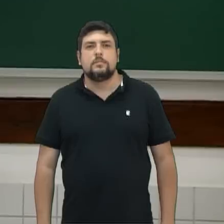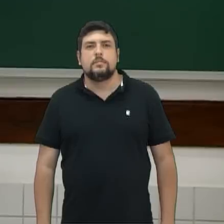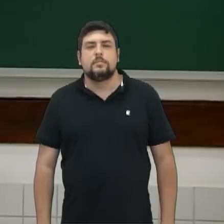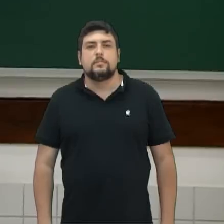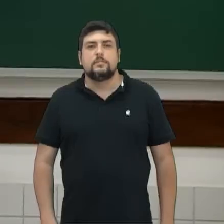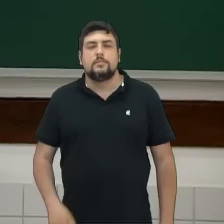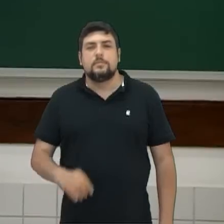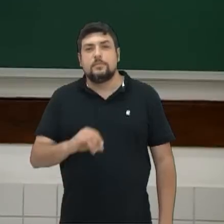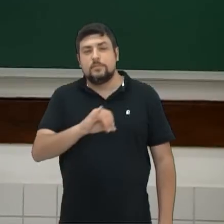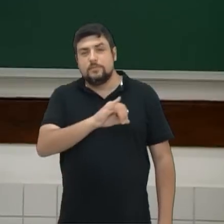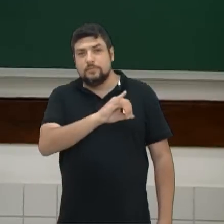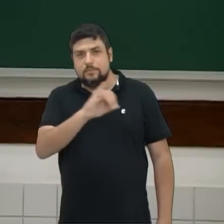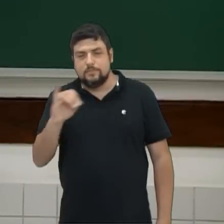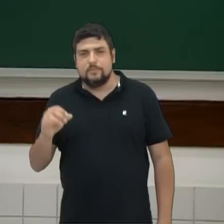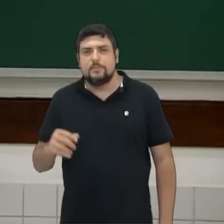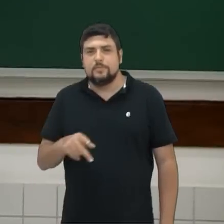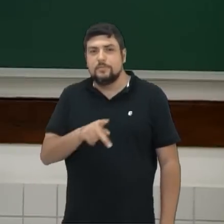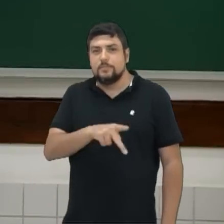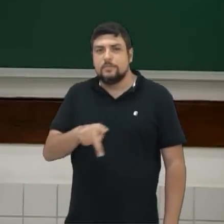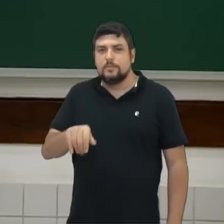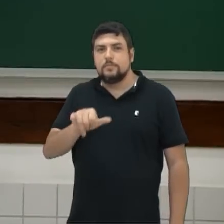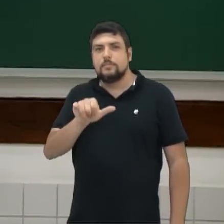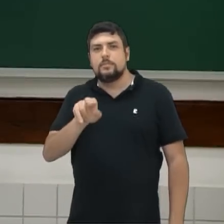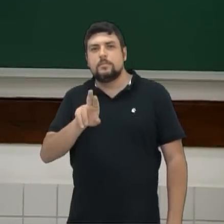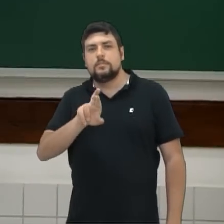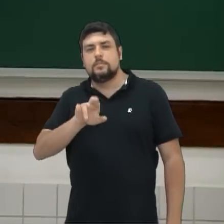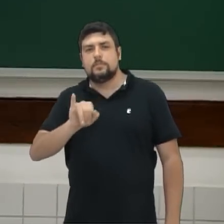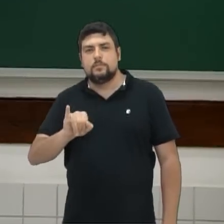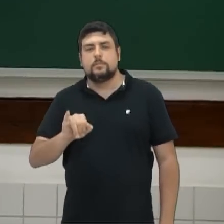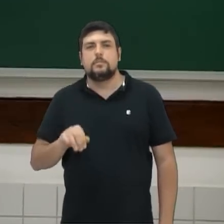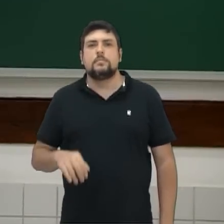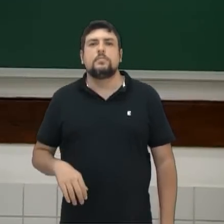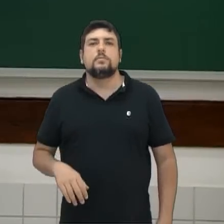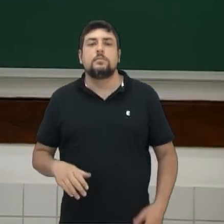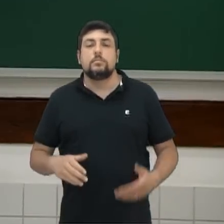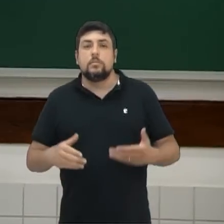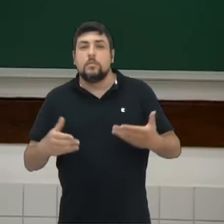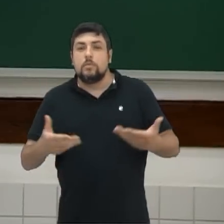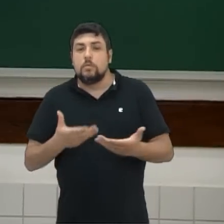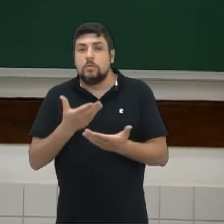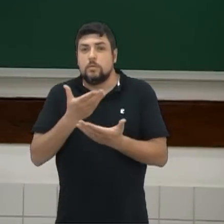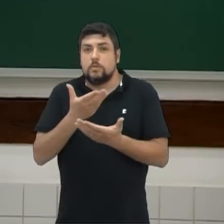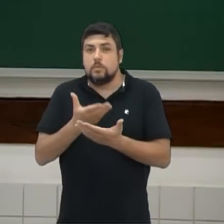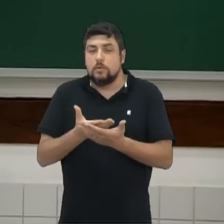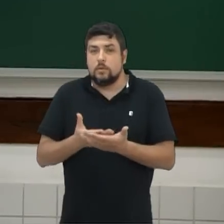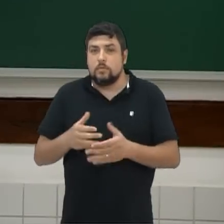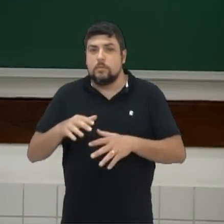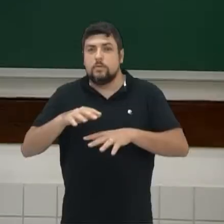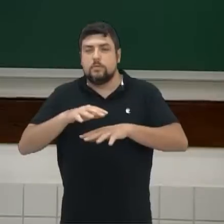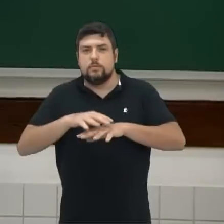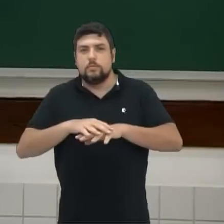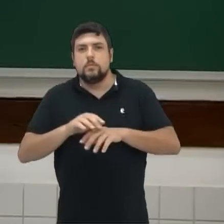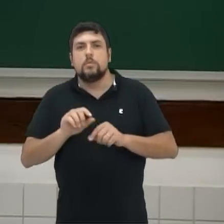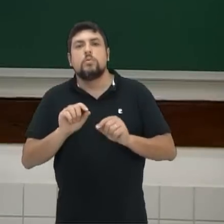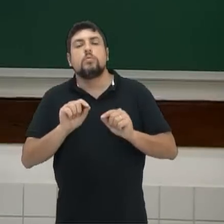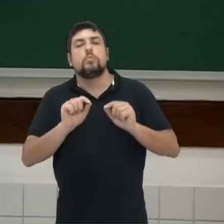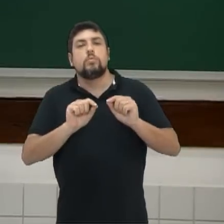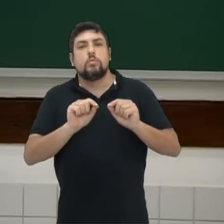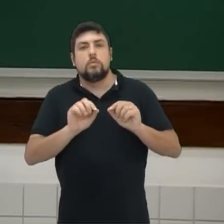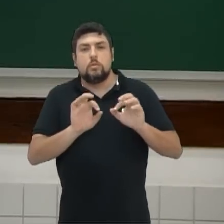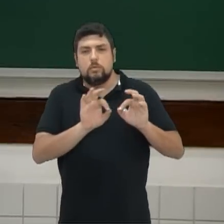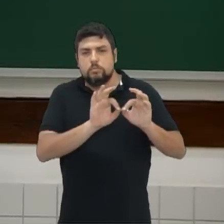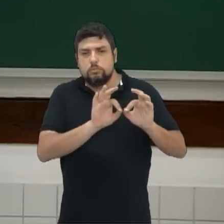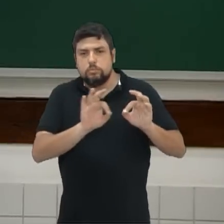Olá, senhores. Aqui é o professor Yuri de novo. A gente vai trabalhar hoje na nossa aula transformação de unidades